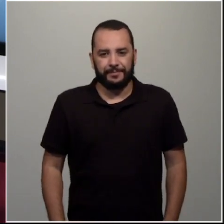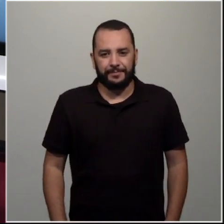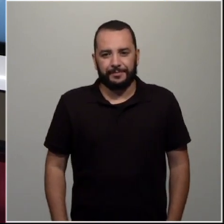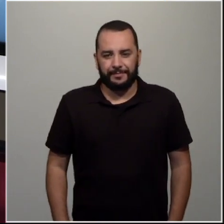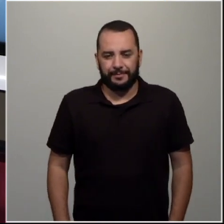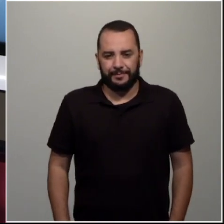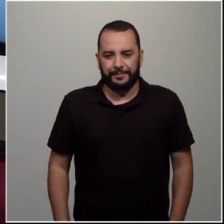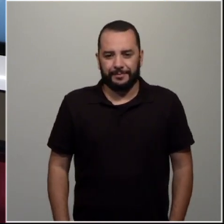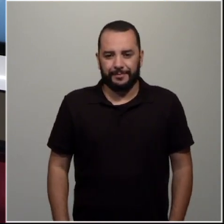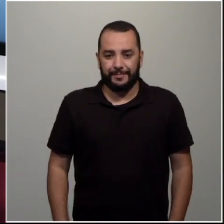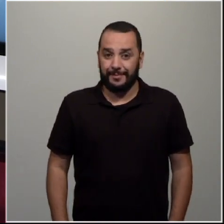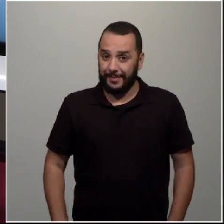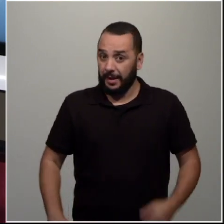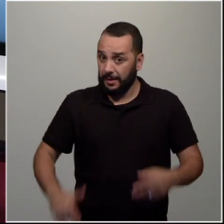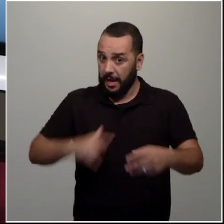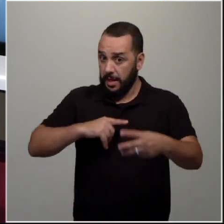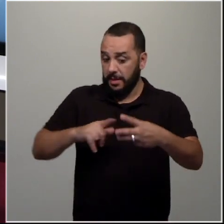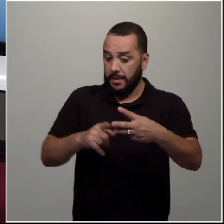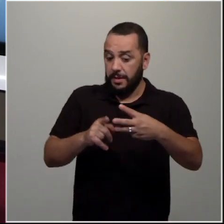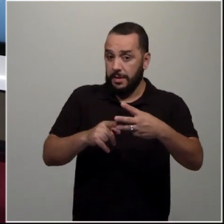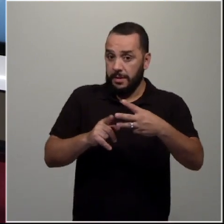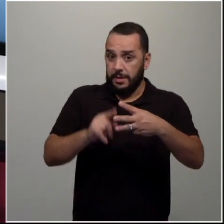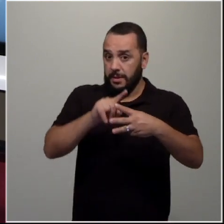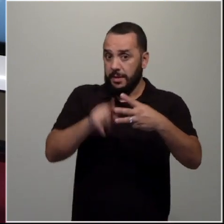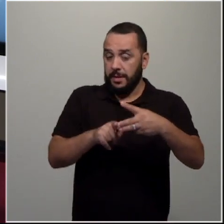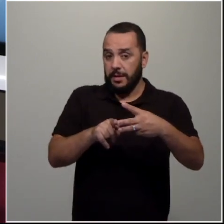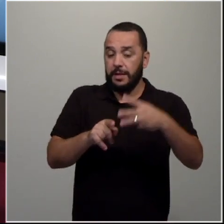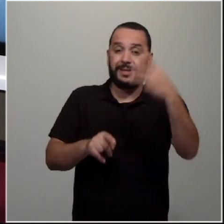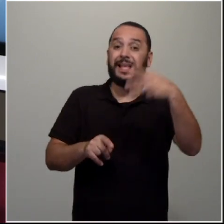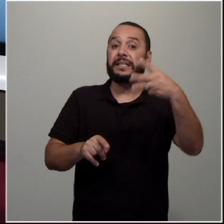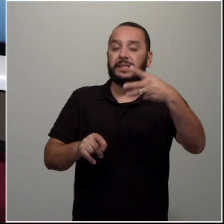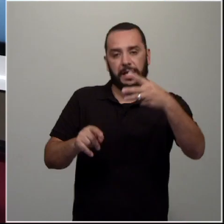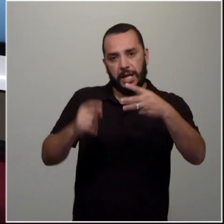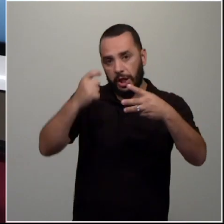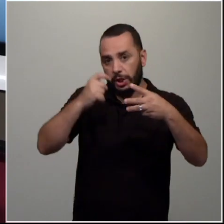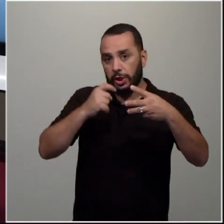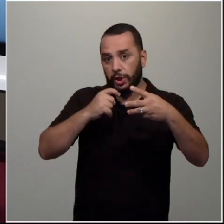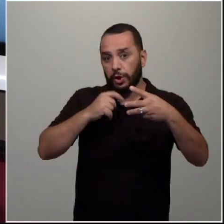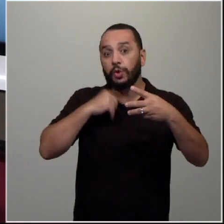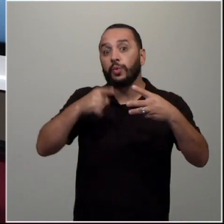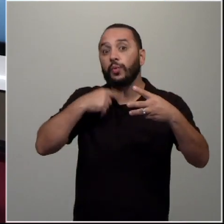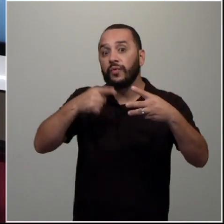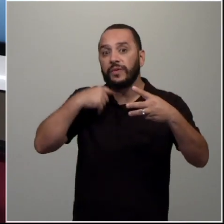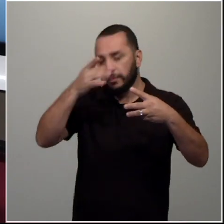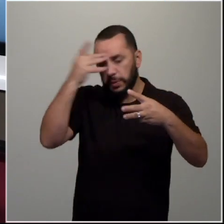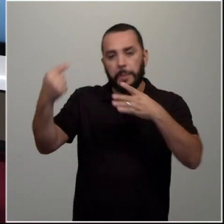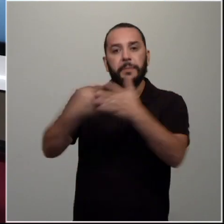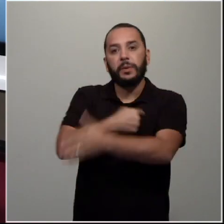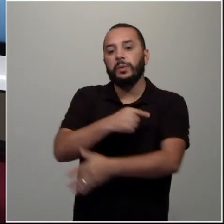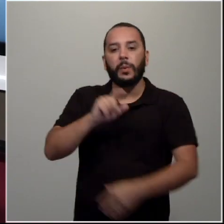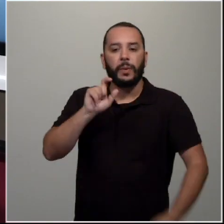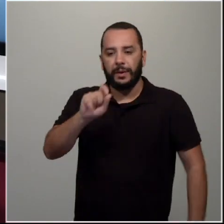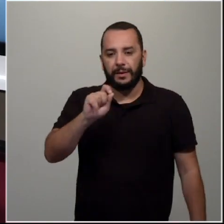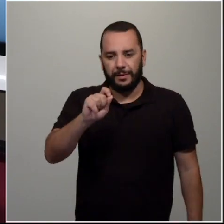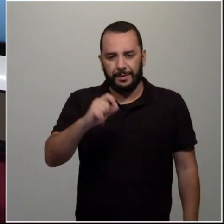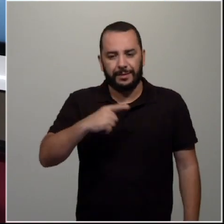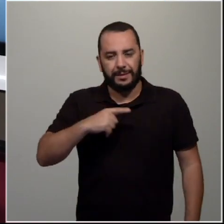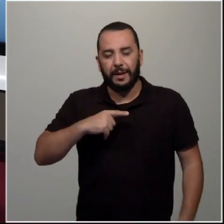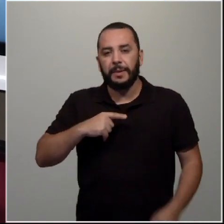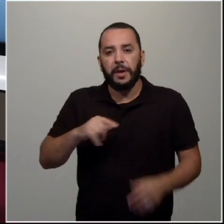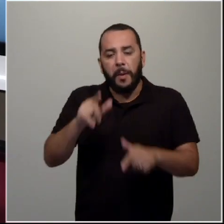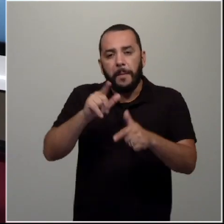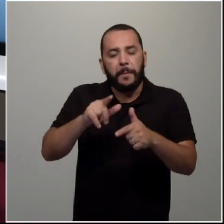uma terceira dúvida que surgiu na ao longo do bimestre foi ligado à resolução de problemas